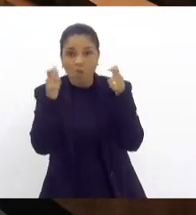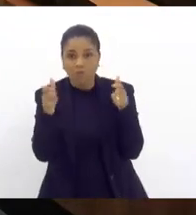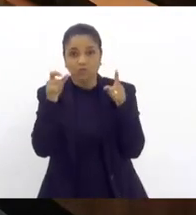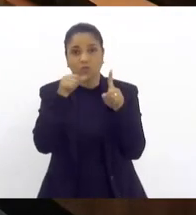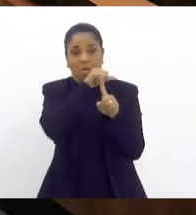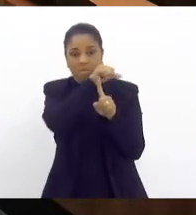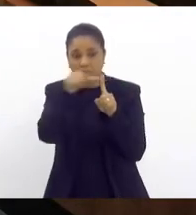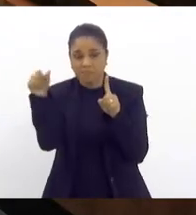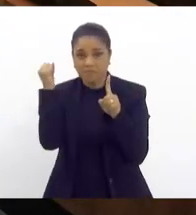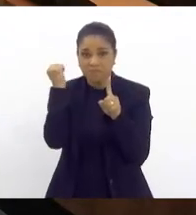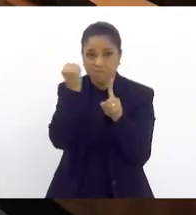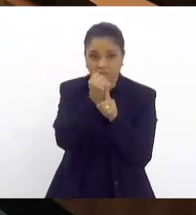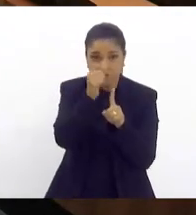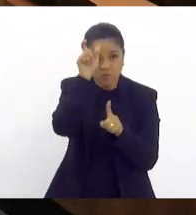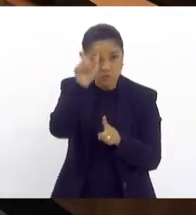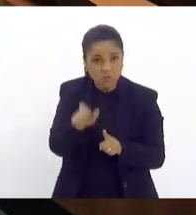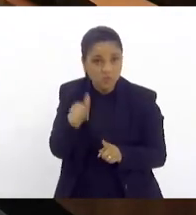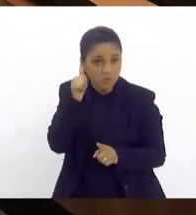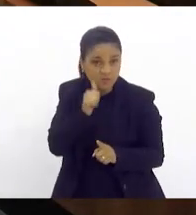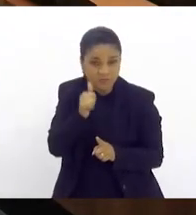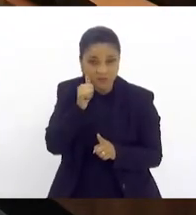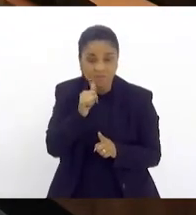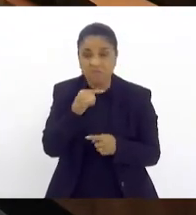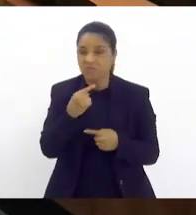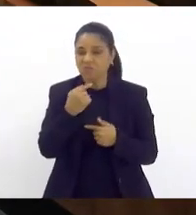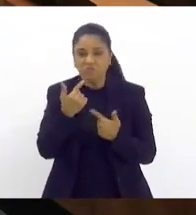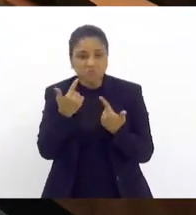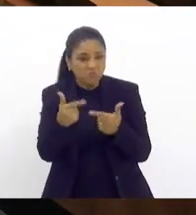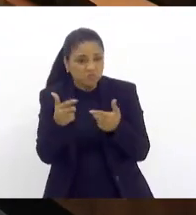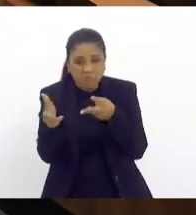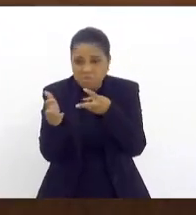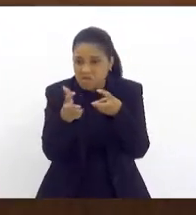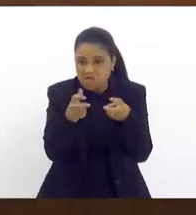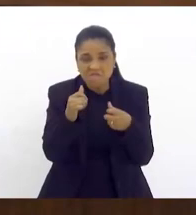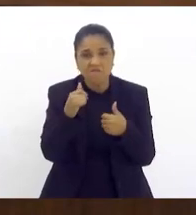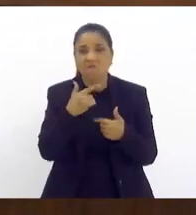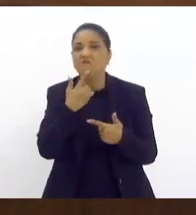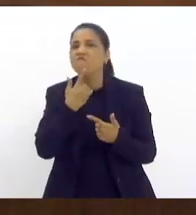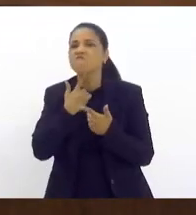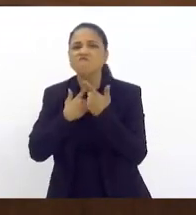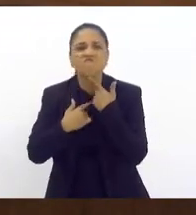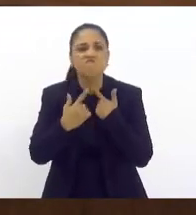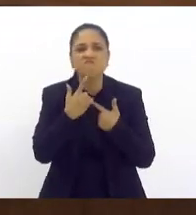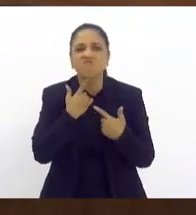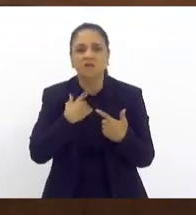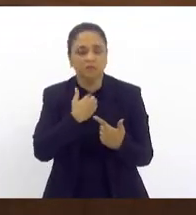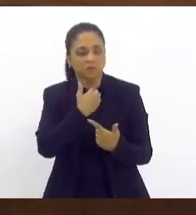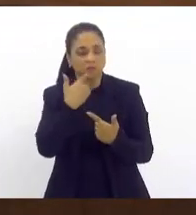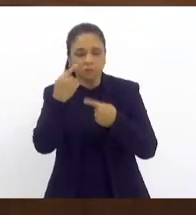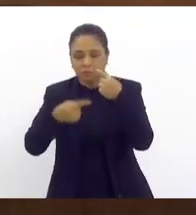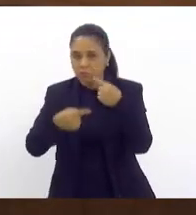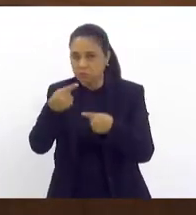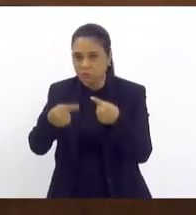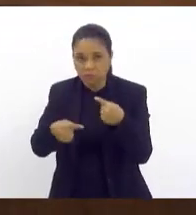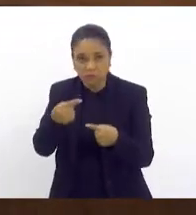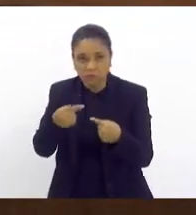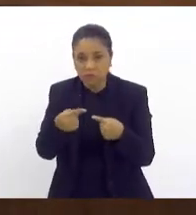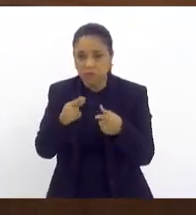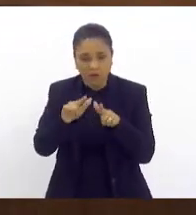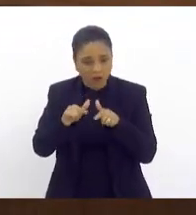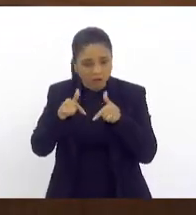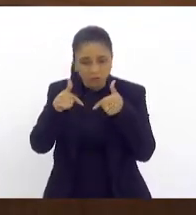Janeiro Mas a gente não vê vontade política para que ações e políticas sejam feitas para